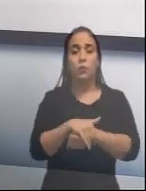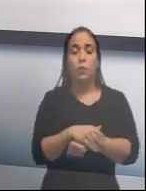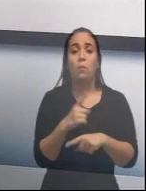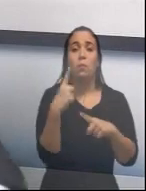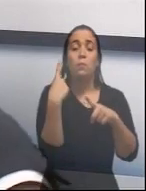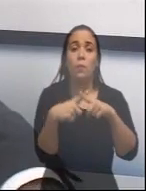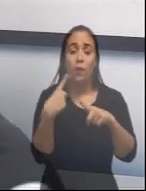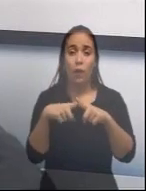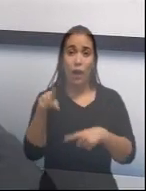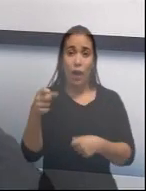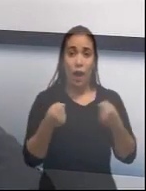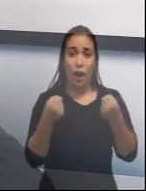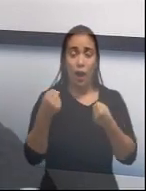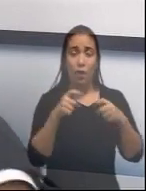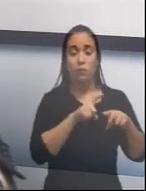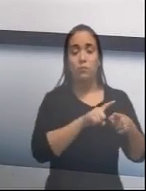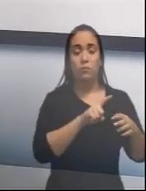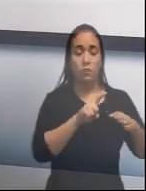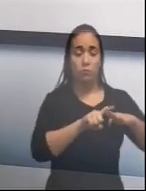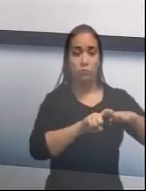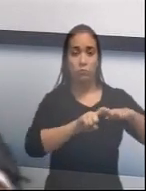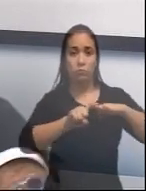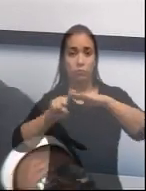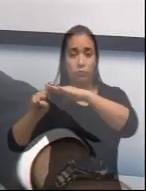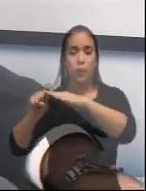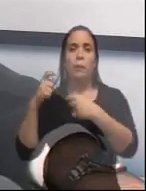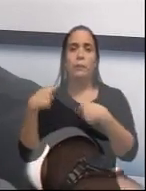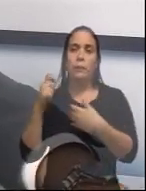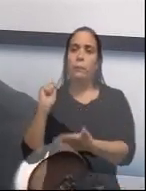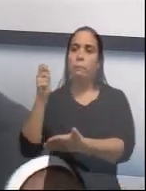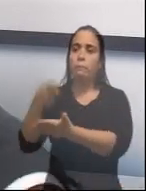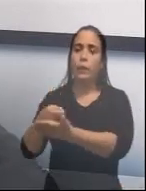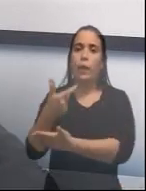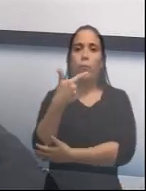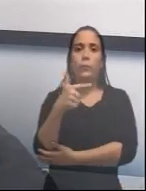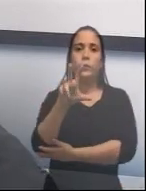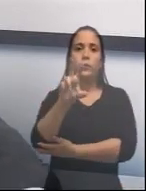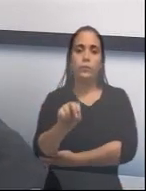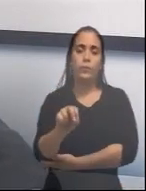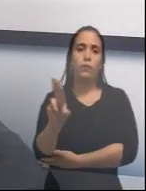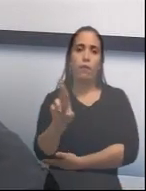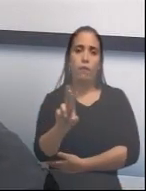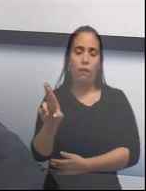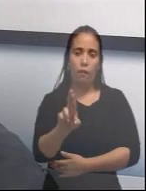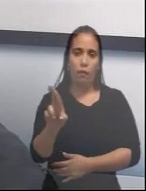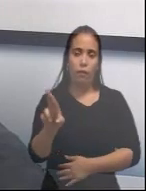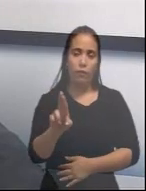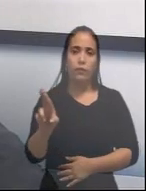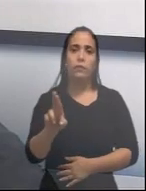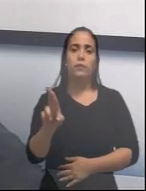carro foi rebocado para um depósito. Lá no depósito teve que pagar R$250,